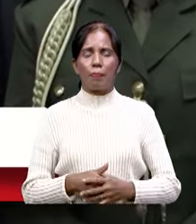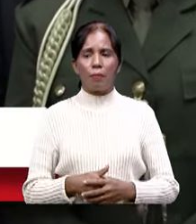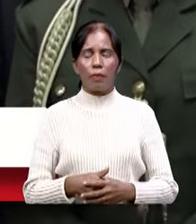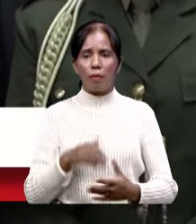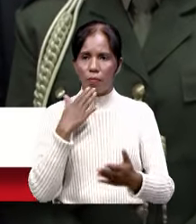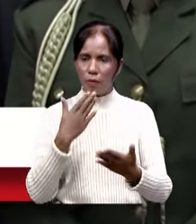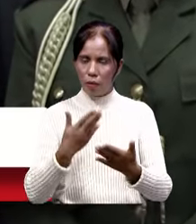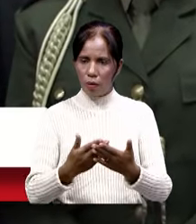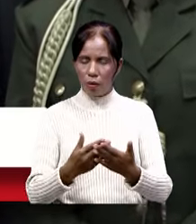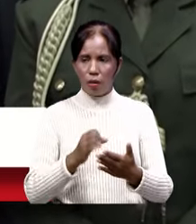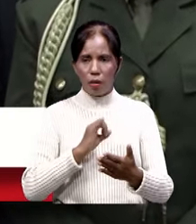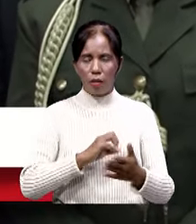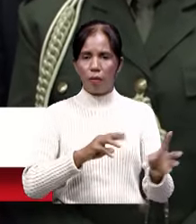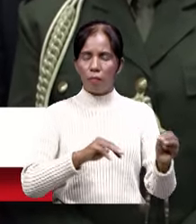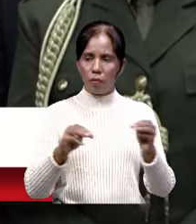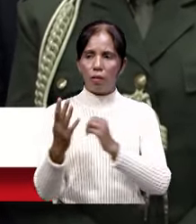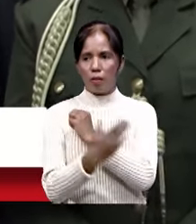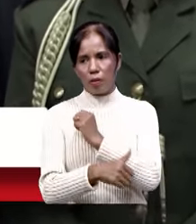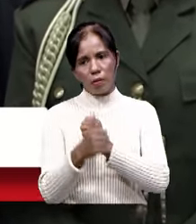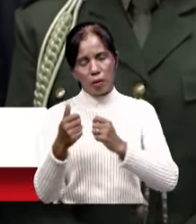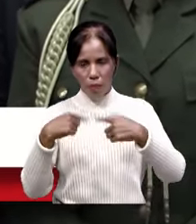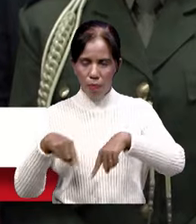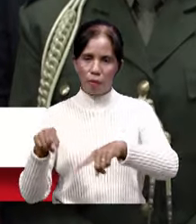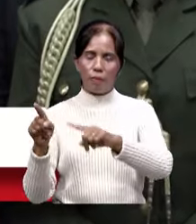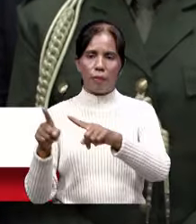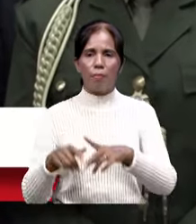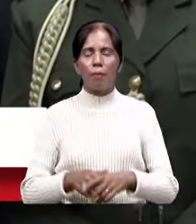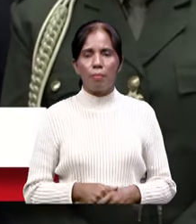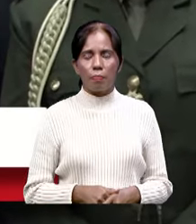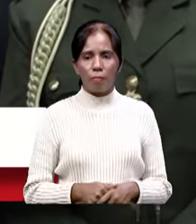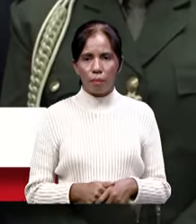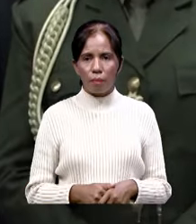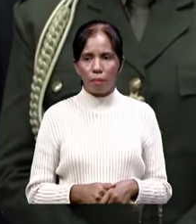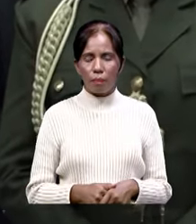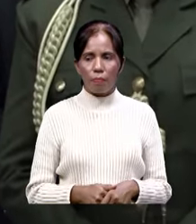Diak, ao Nudo Ministro dos Estrangeiros, Bainaval, e